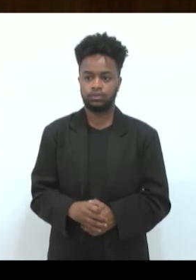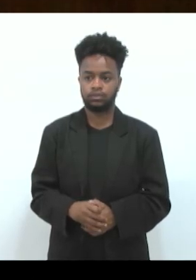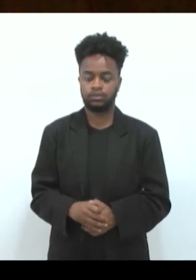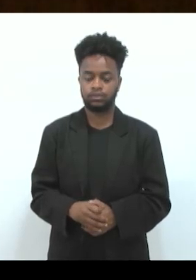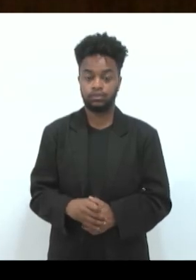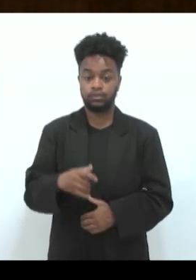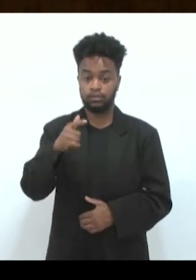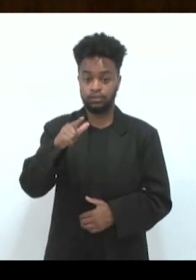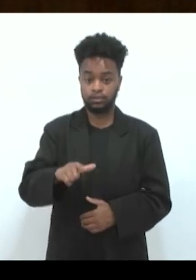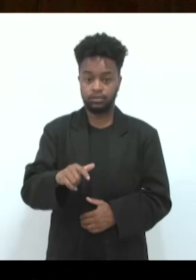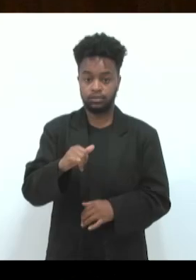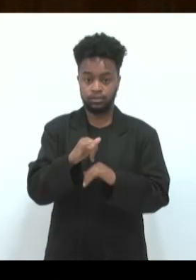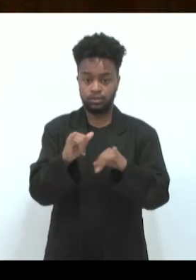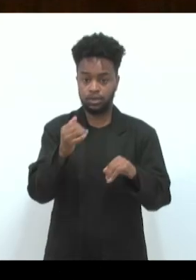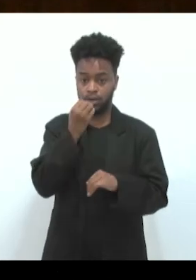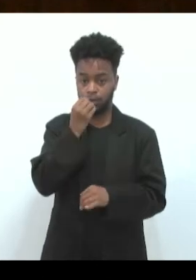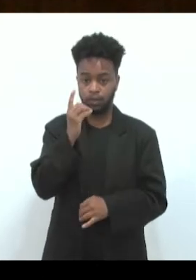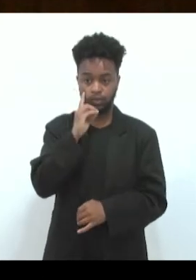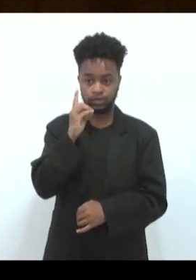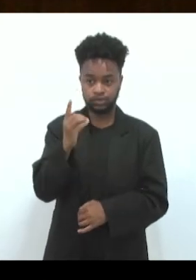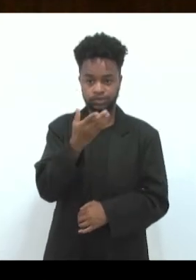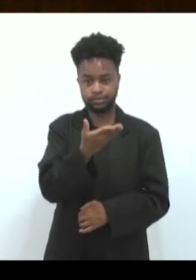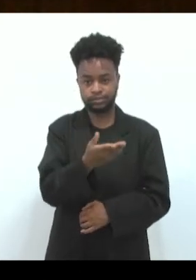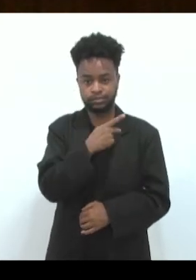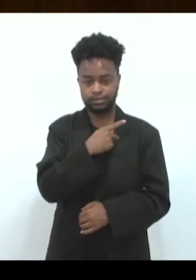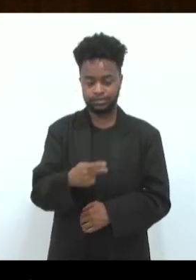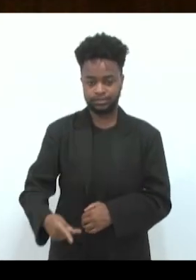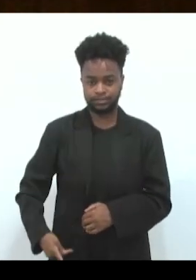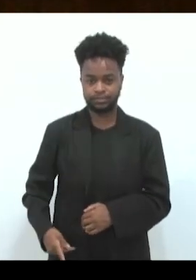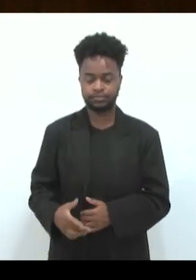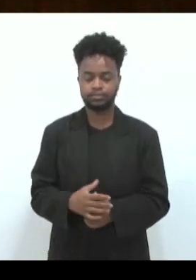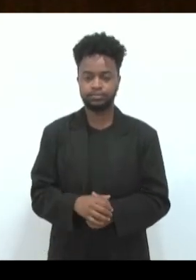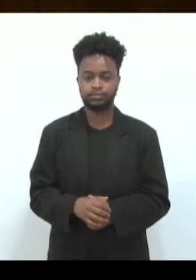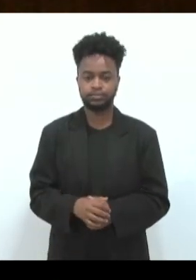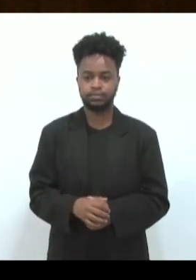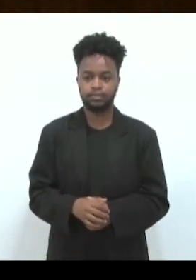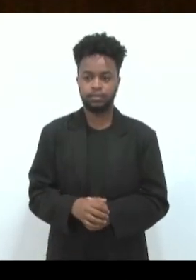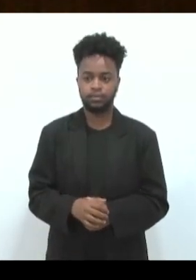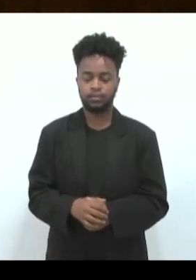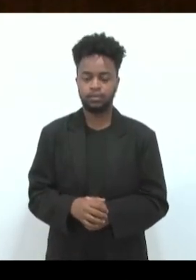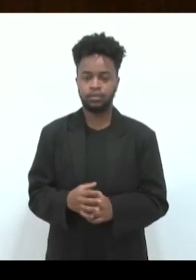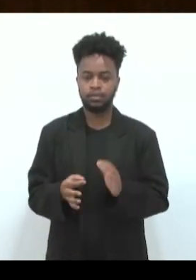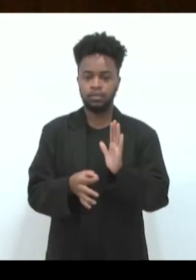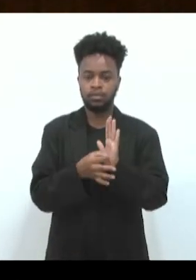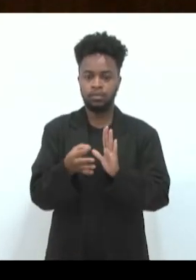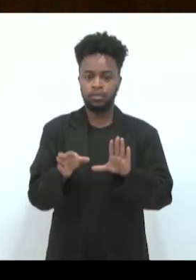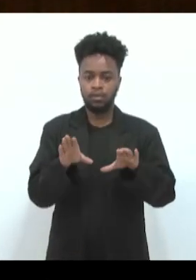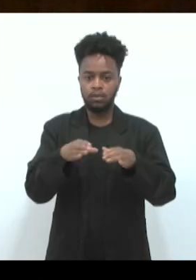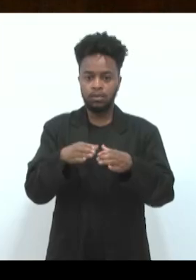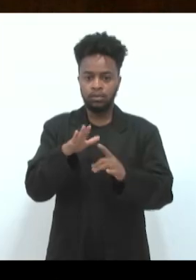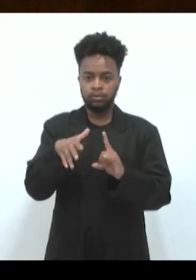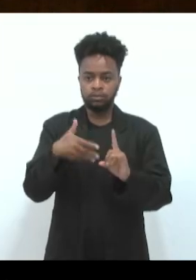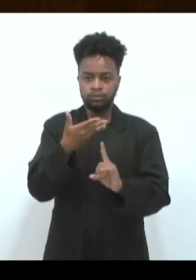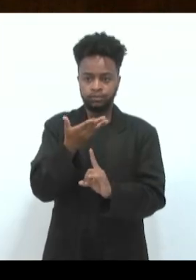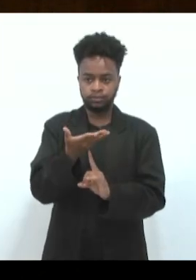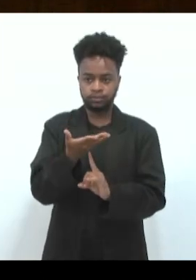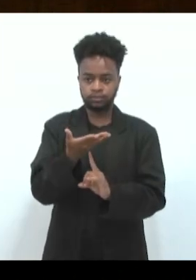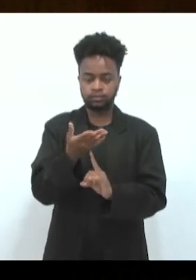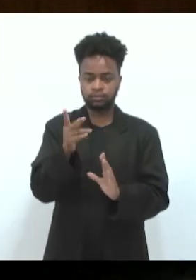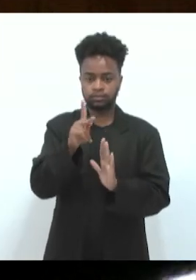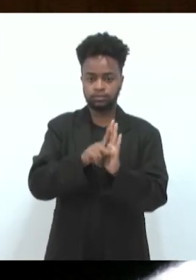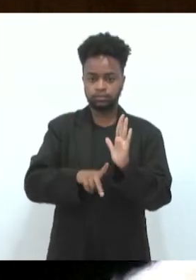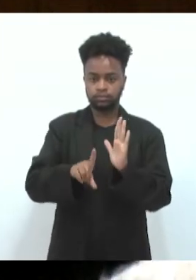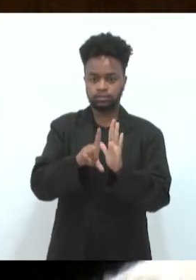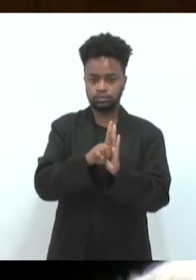Mais uma vez, bom dia, trepidante presidenta. Olha, parecer da Comissão de Meio Ambiente ao